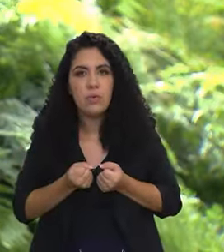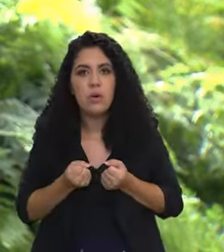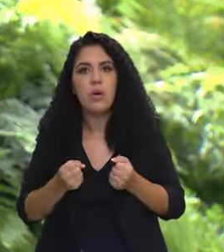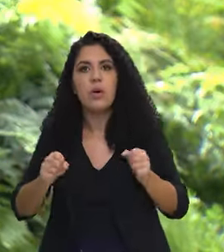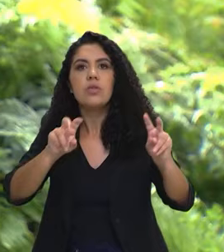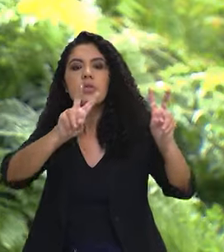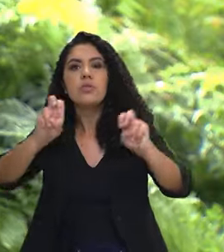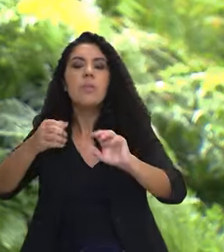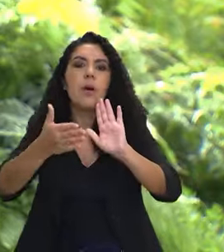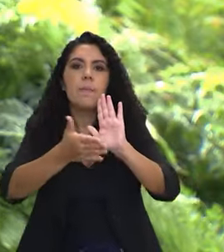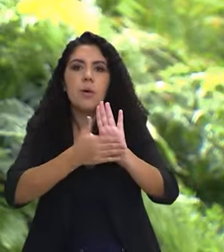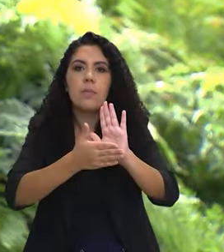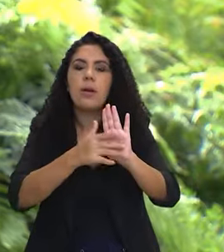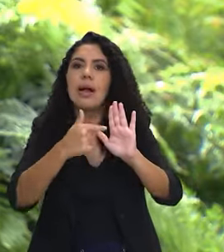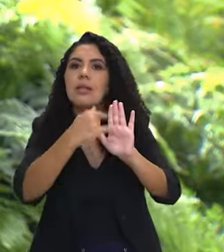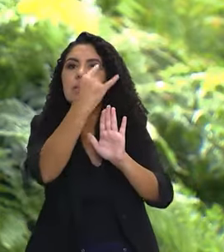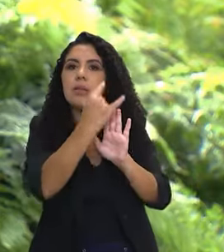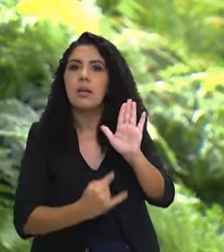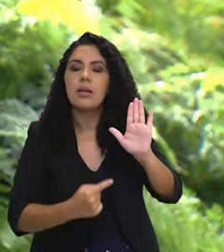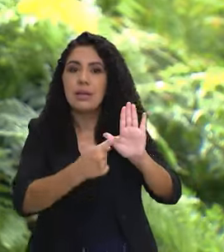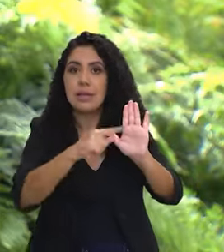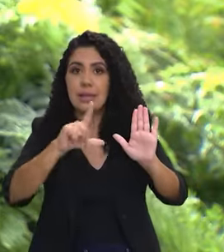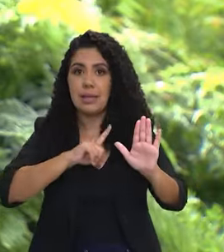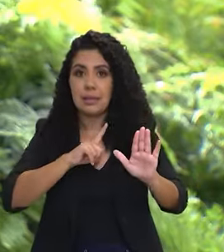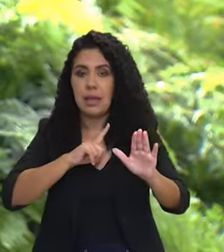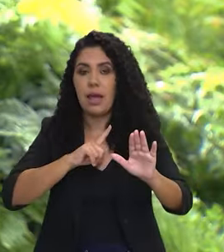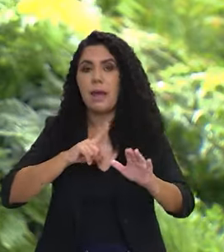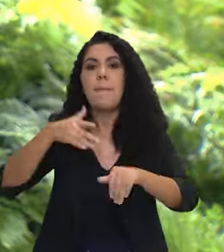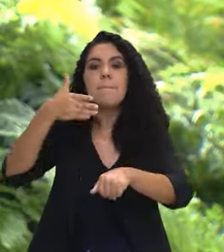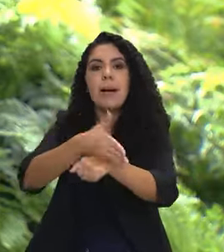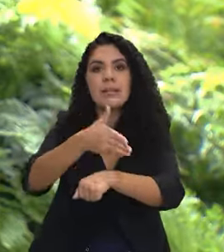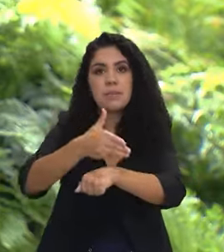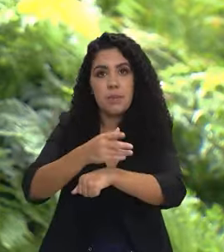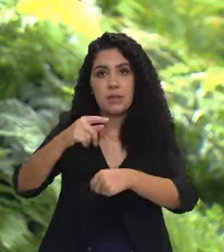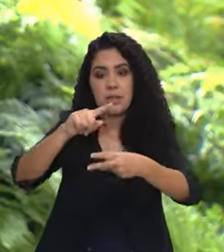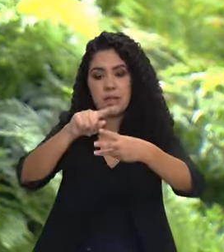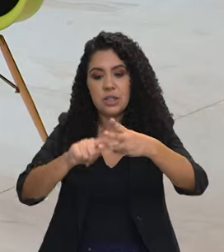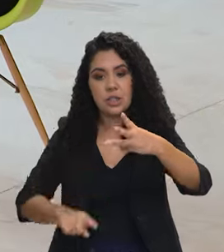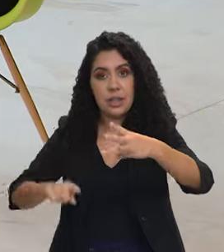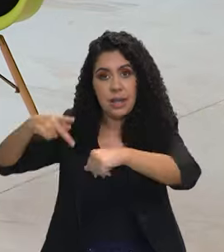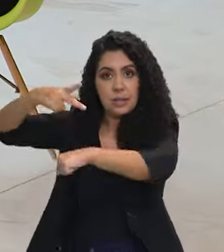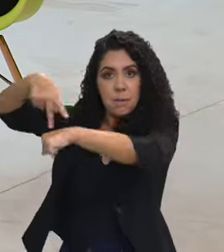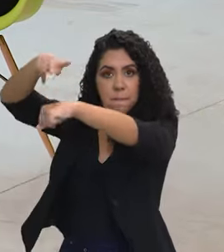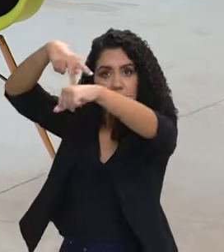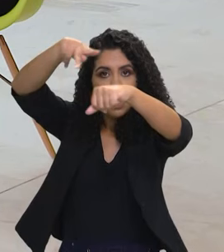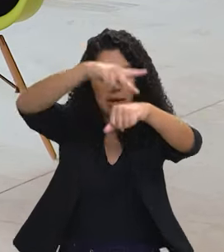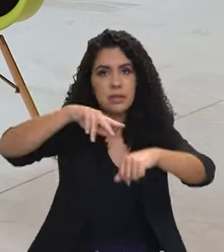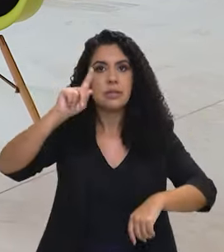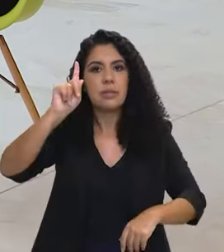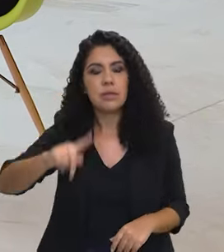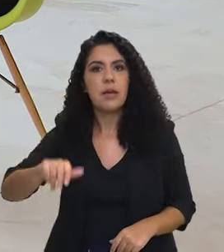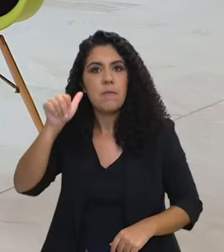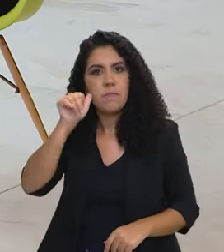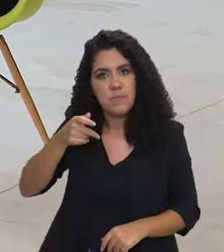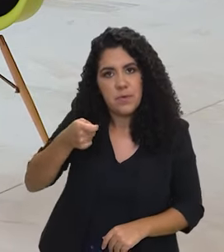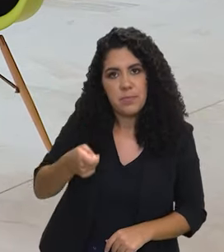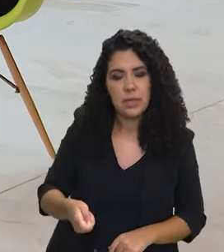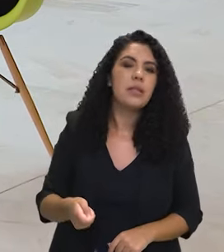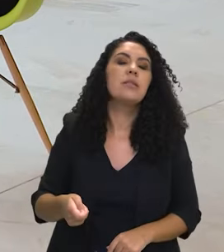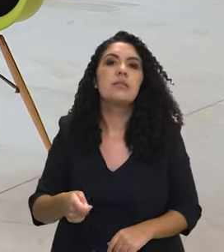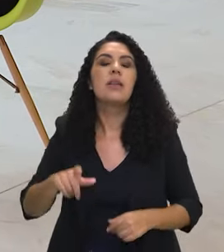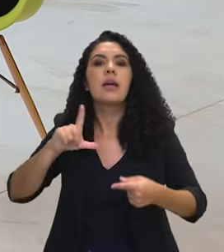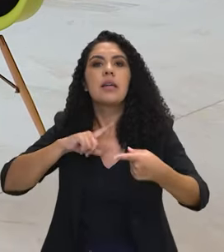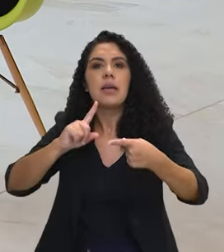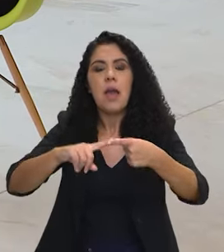feminista. É uma declaração em que estão três países que têm políticas externas ditas feministas, o México,